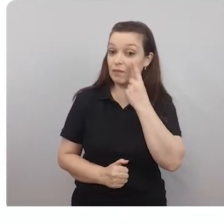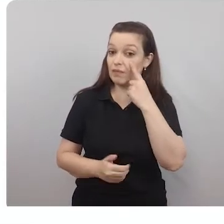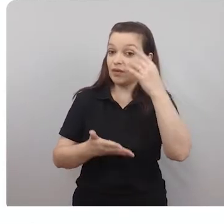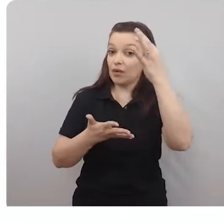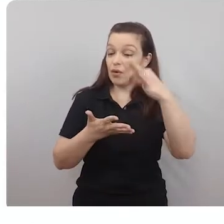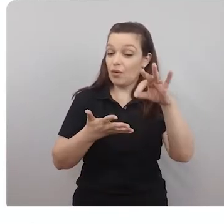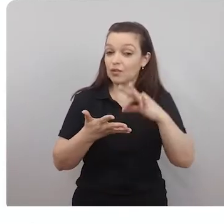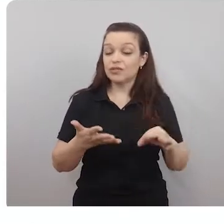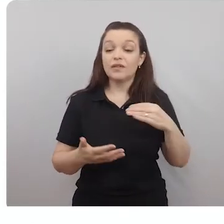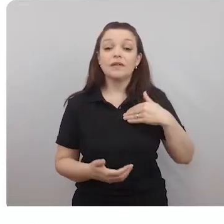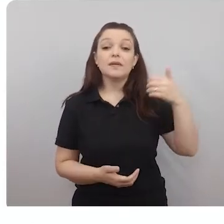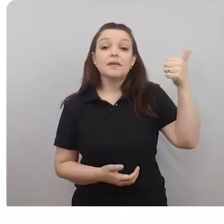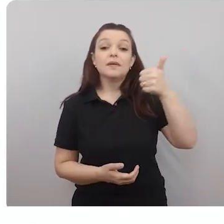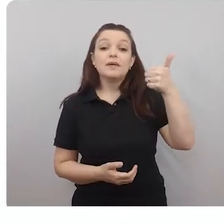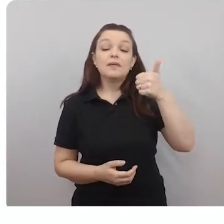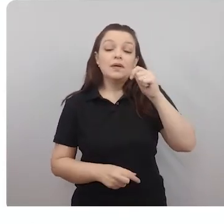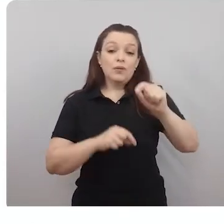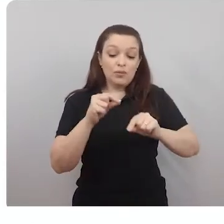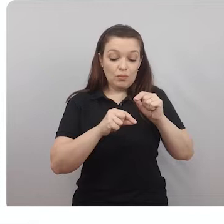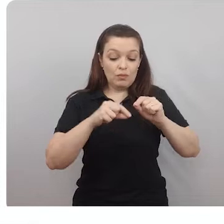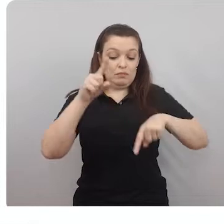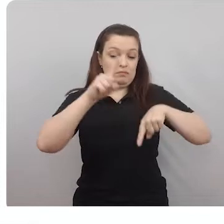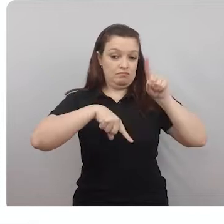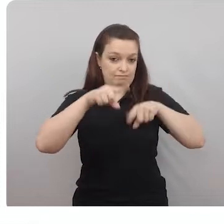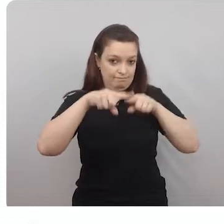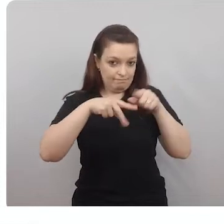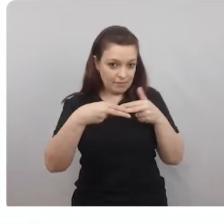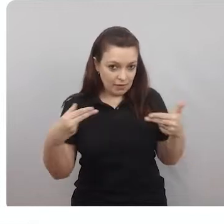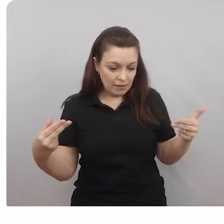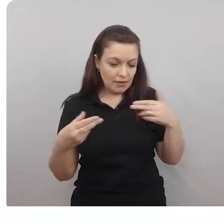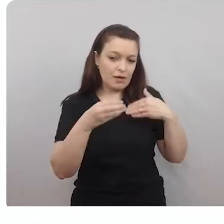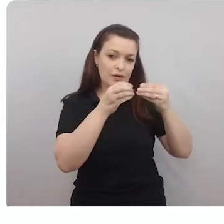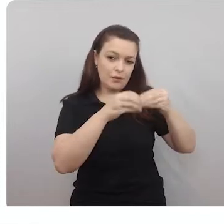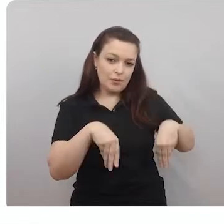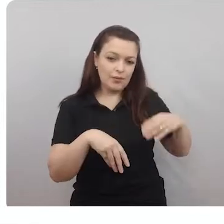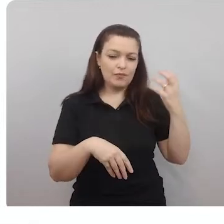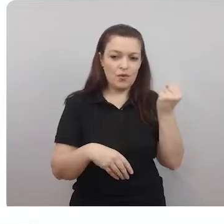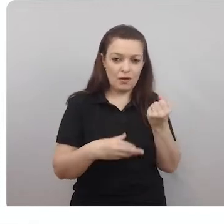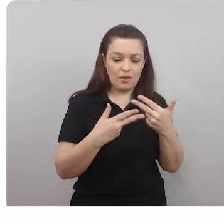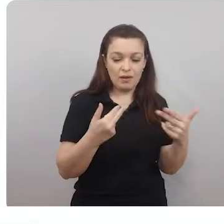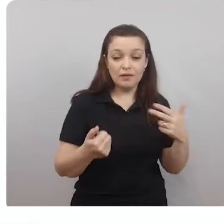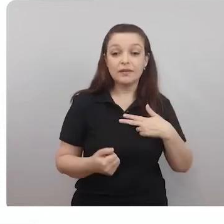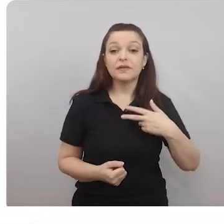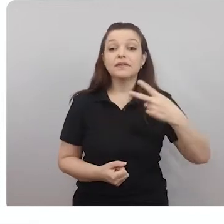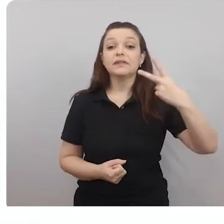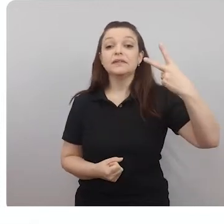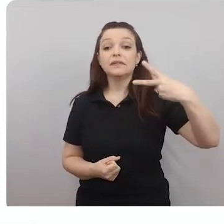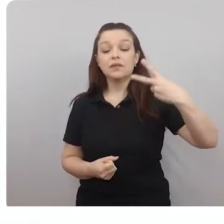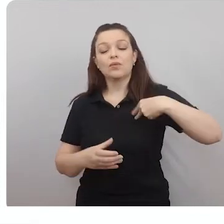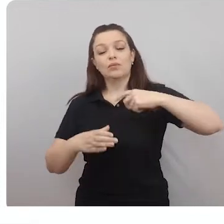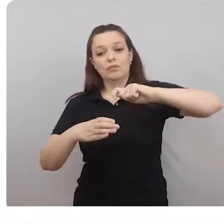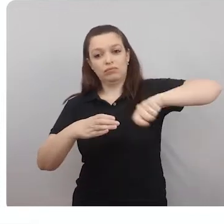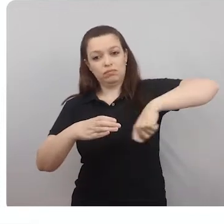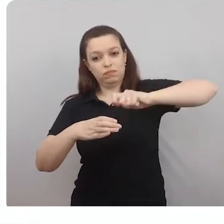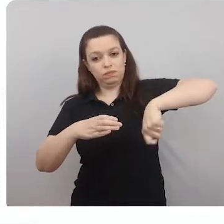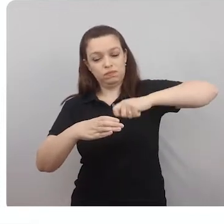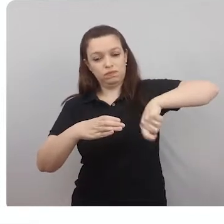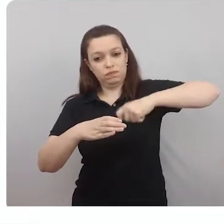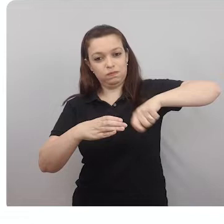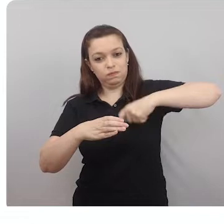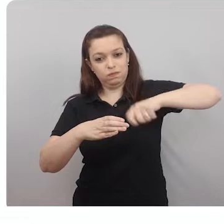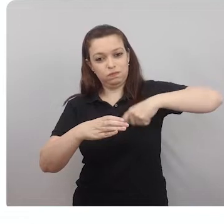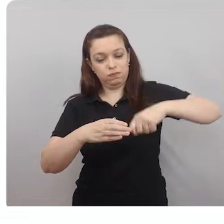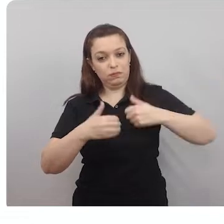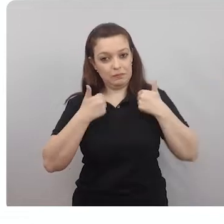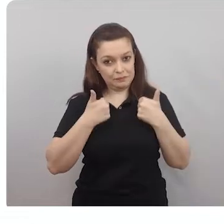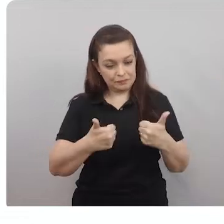Vamos ver se está certo. Primeiro, então, os ingredientes. Depois, misturamos